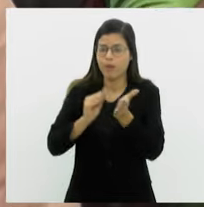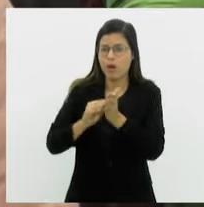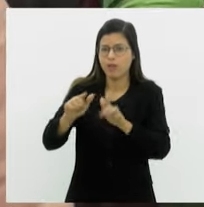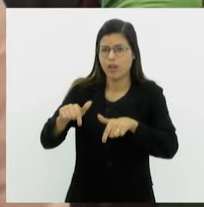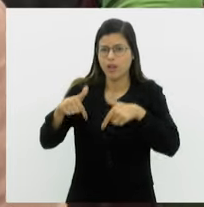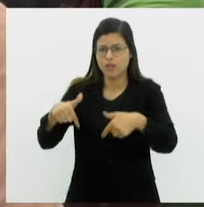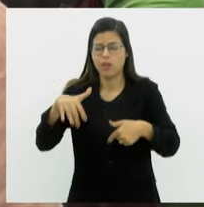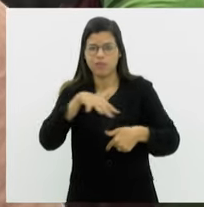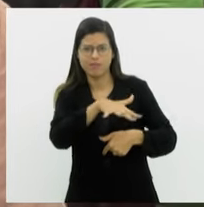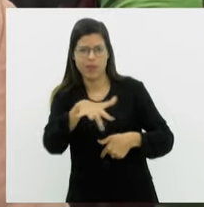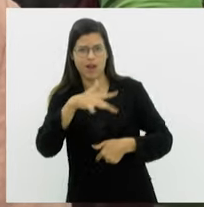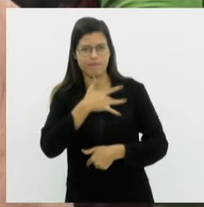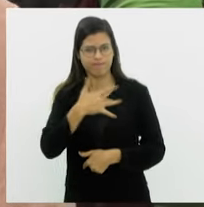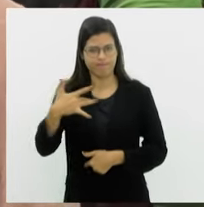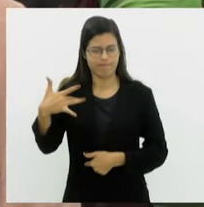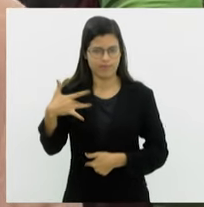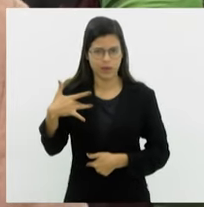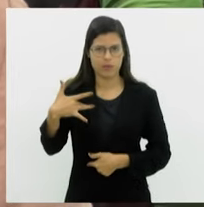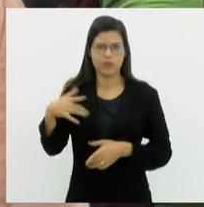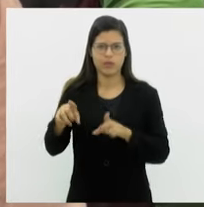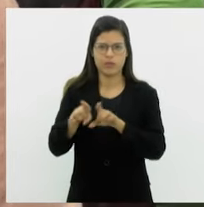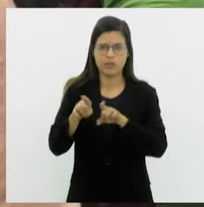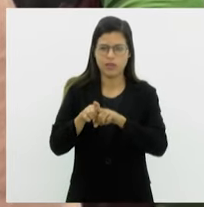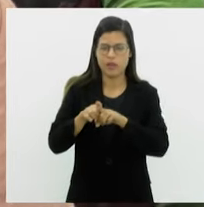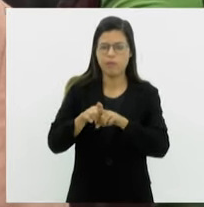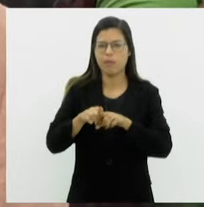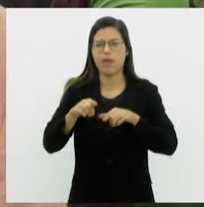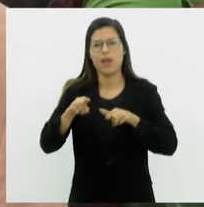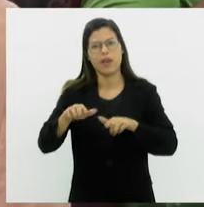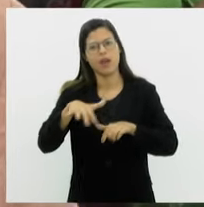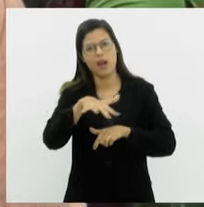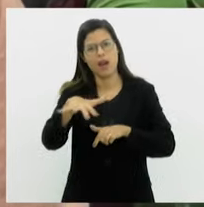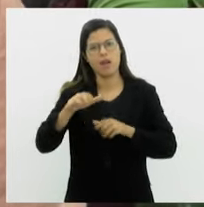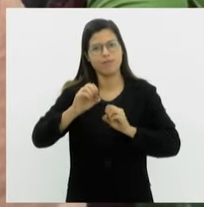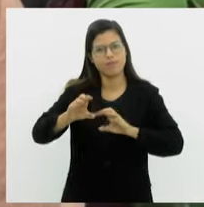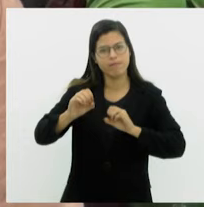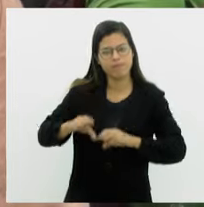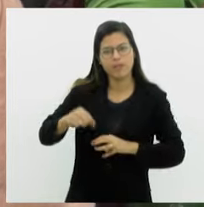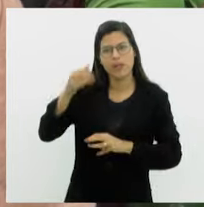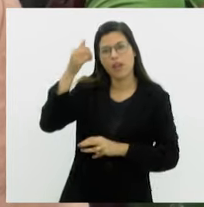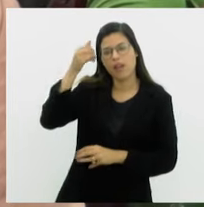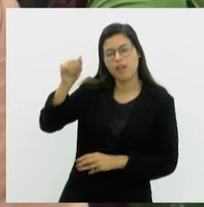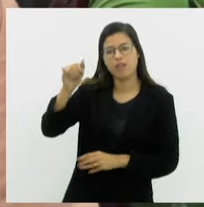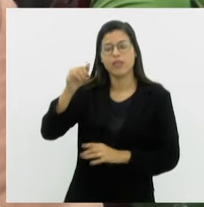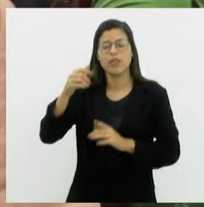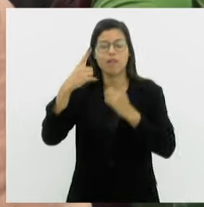campo da saúde, ações de educação para prevenção à violência,